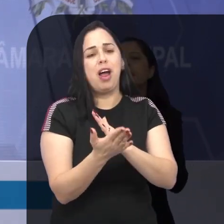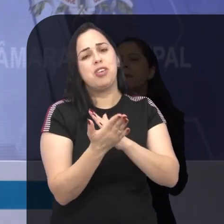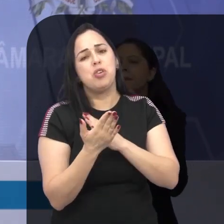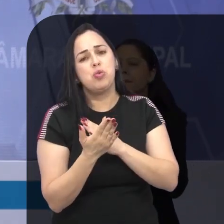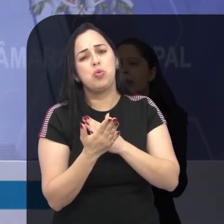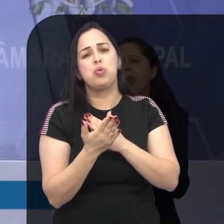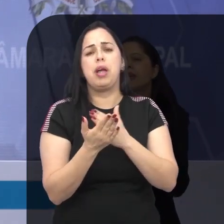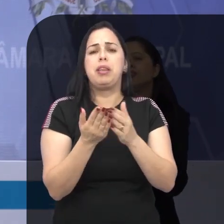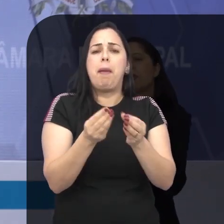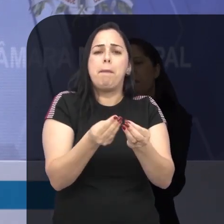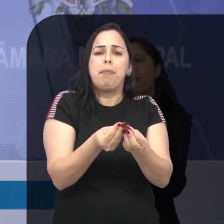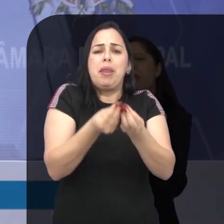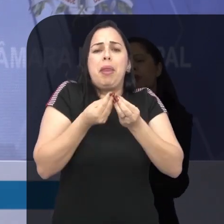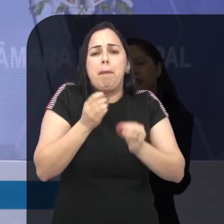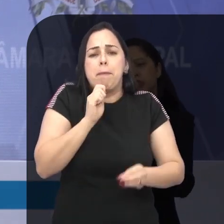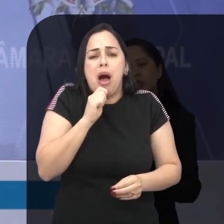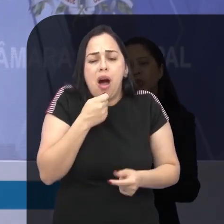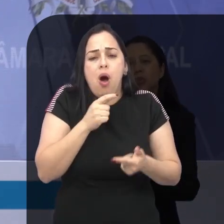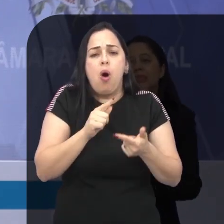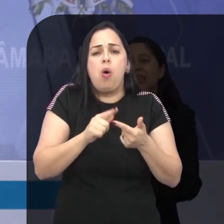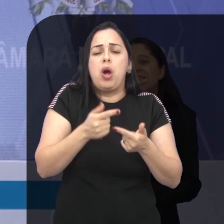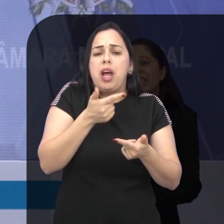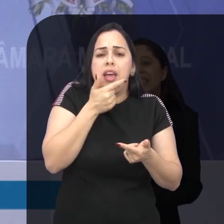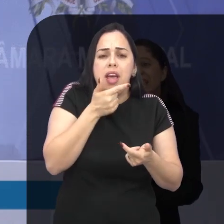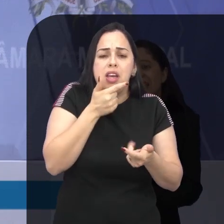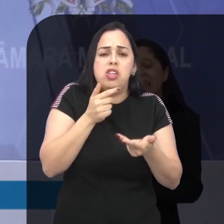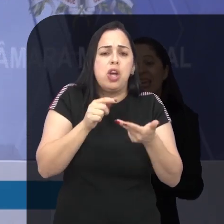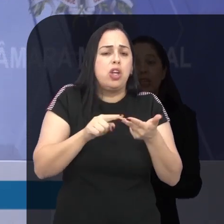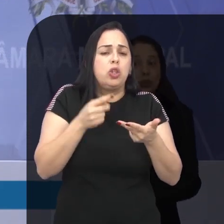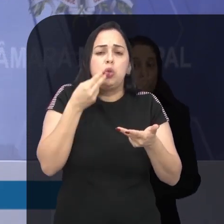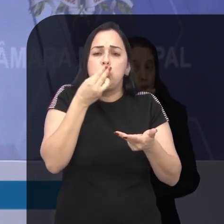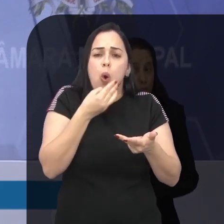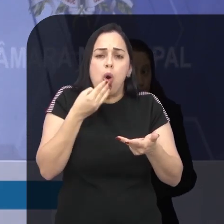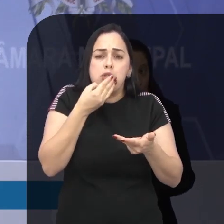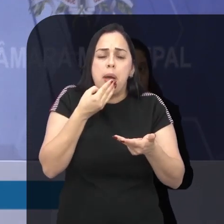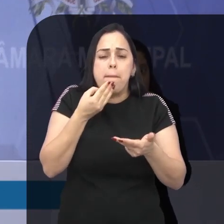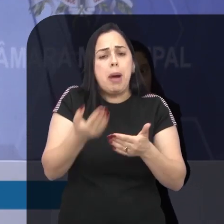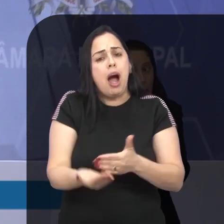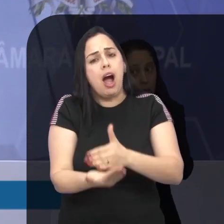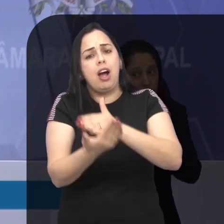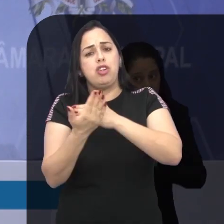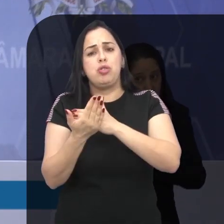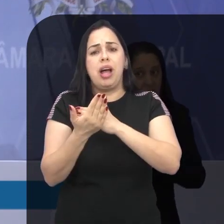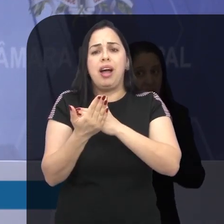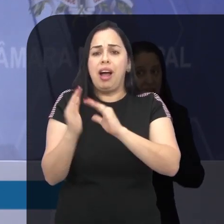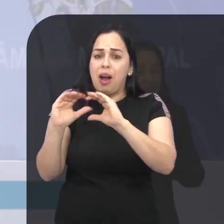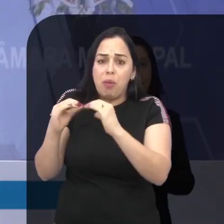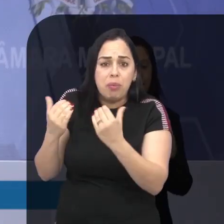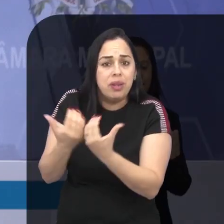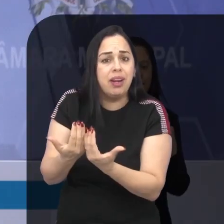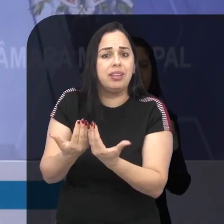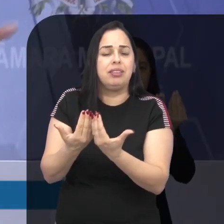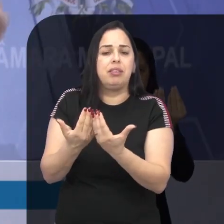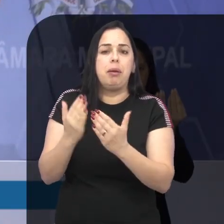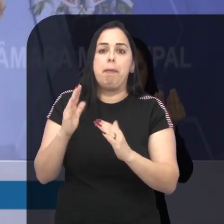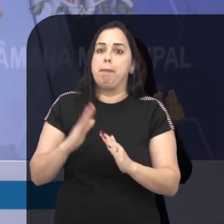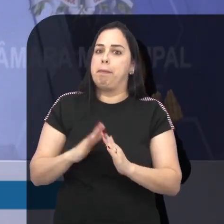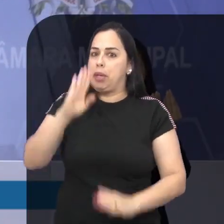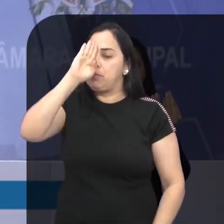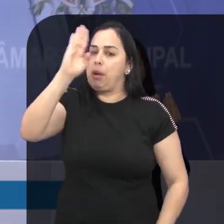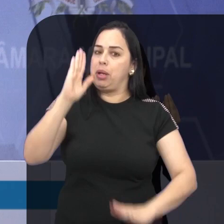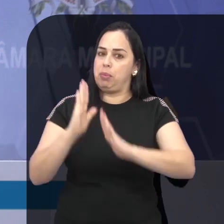de queijo, né? Doces, alguma coisa para ajudar nas comunidades, principalmente no período